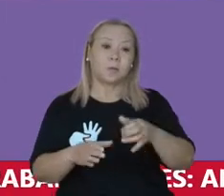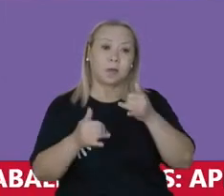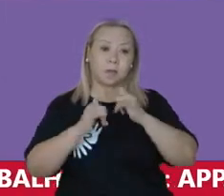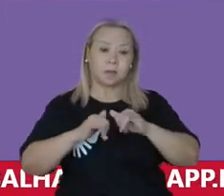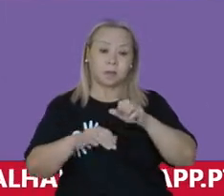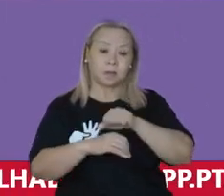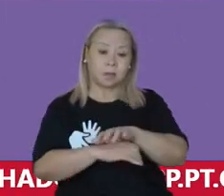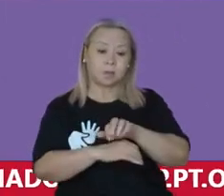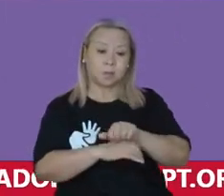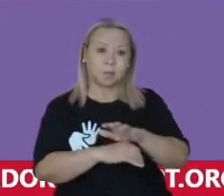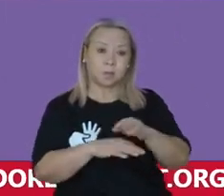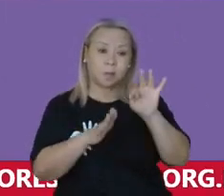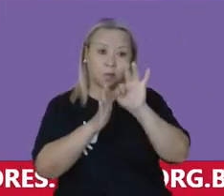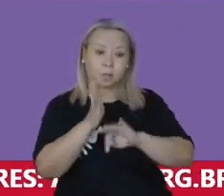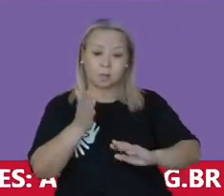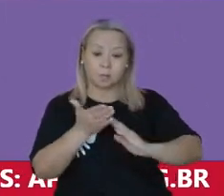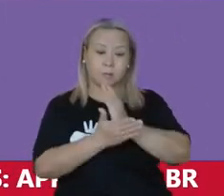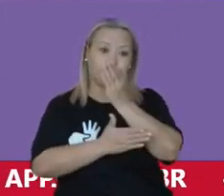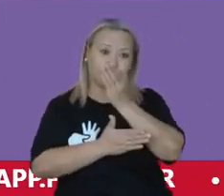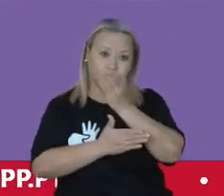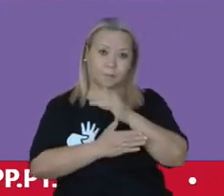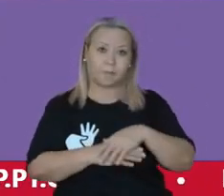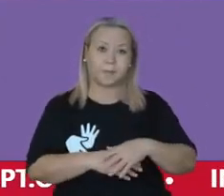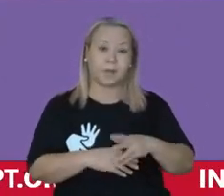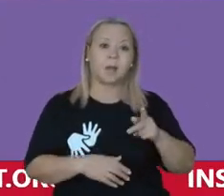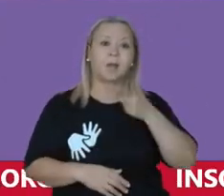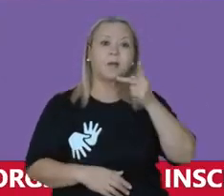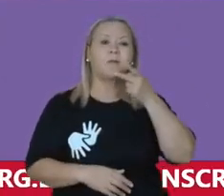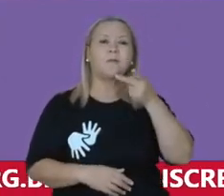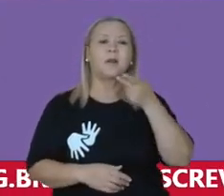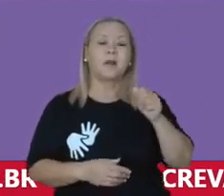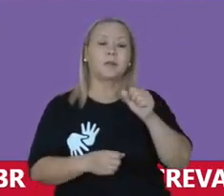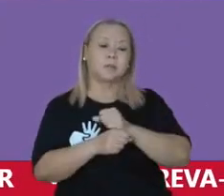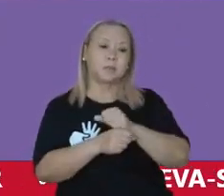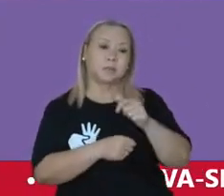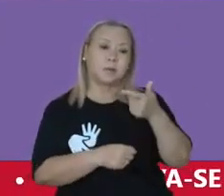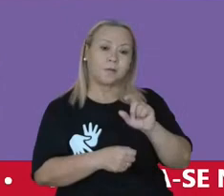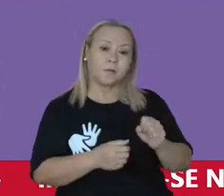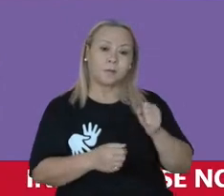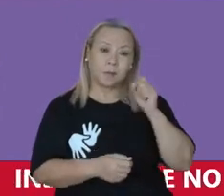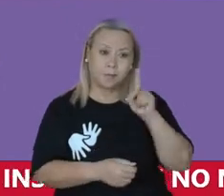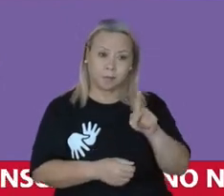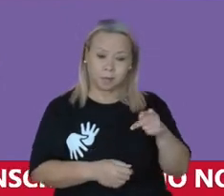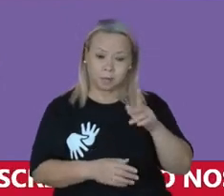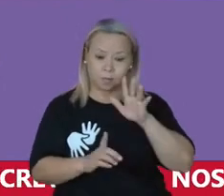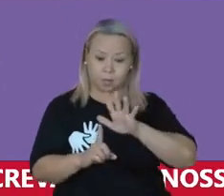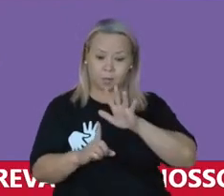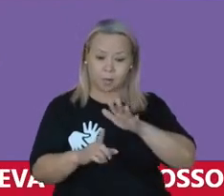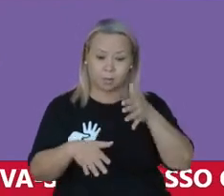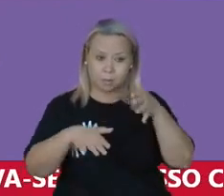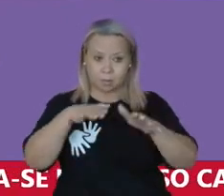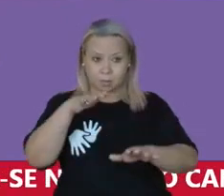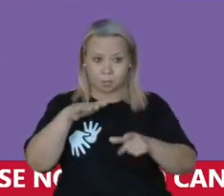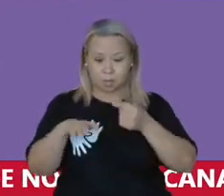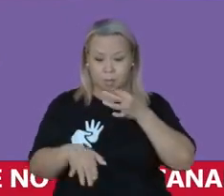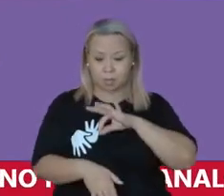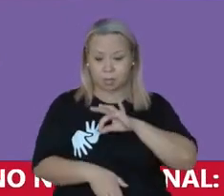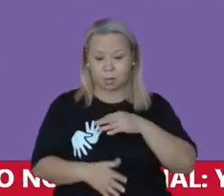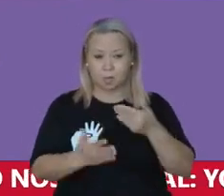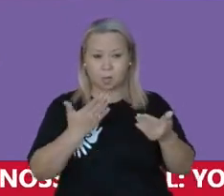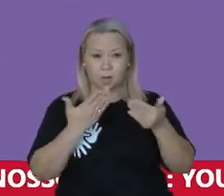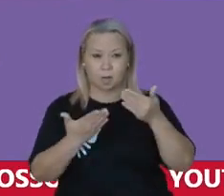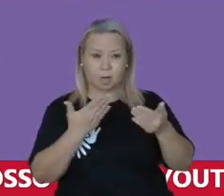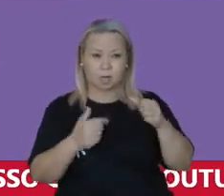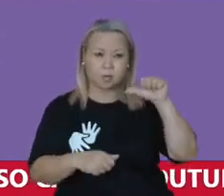distribuição, principalmente o texto que foi aprovado. Então, falar que essa reforma da Previdência não tem impacto em desigualdade de renda é uma análise